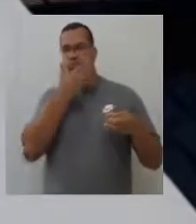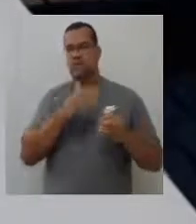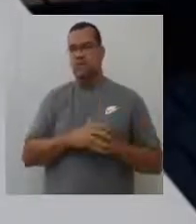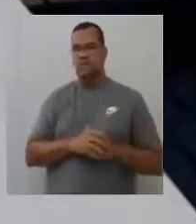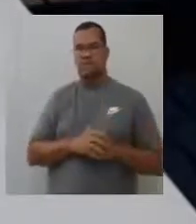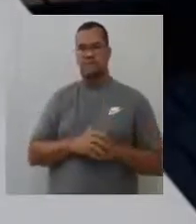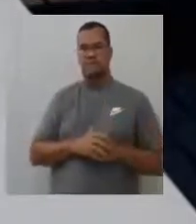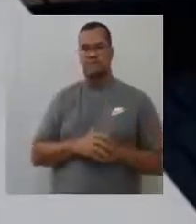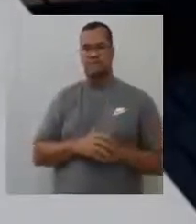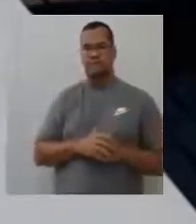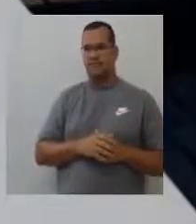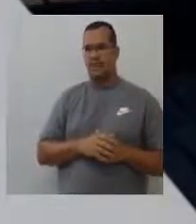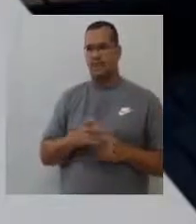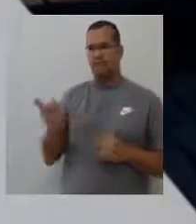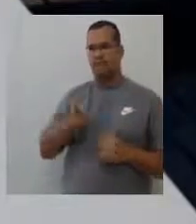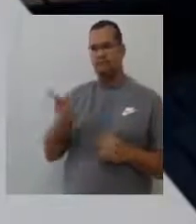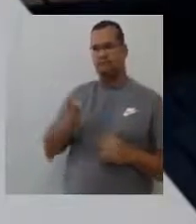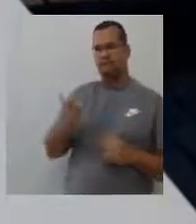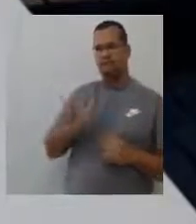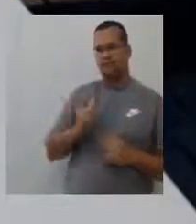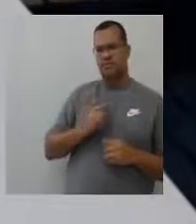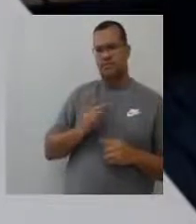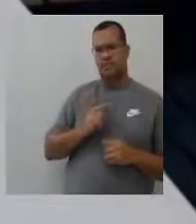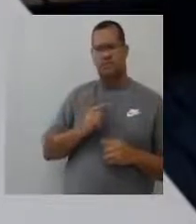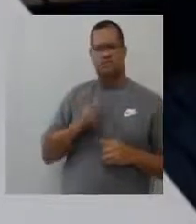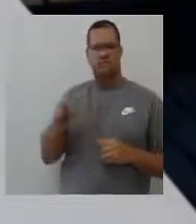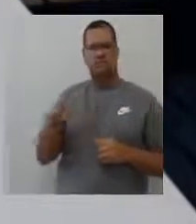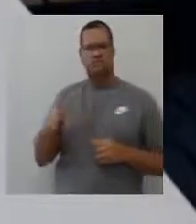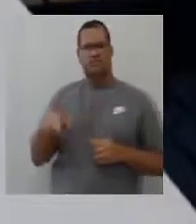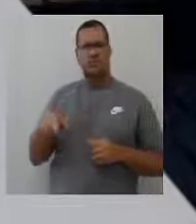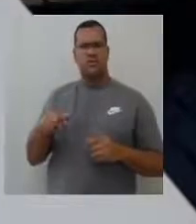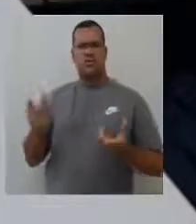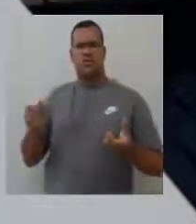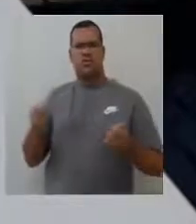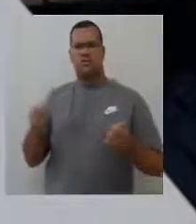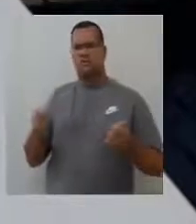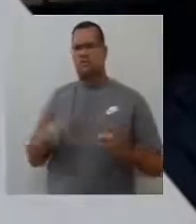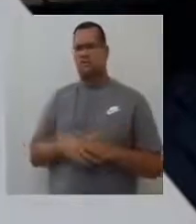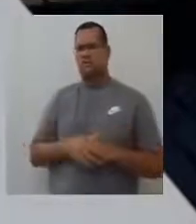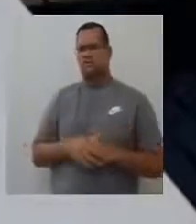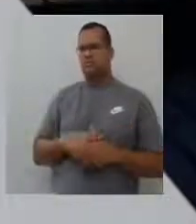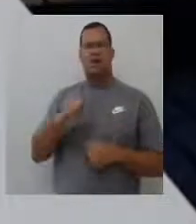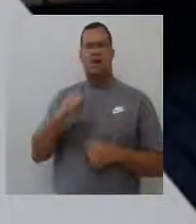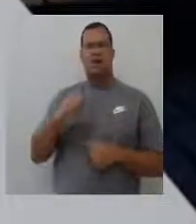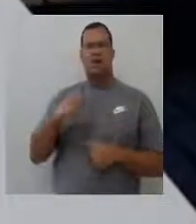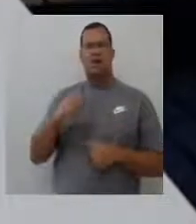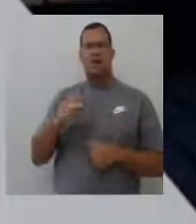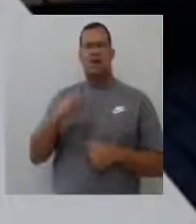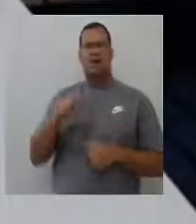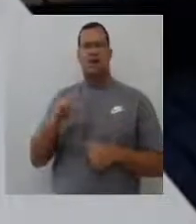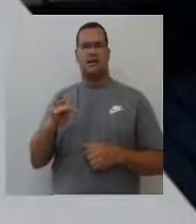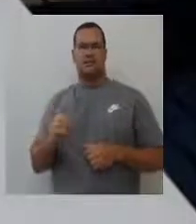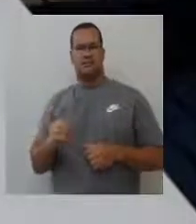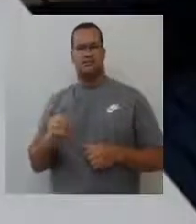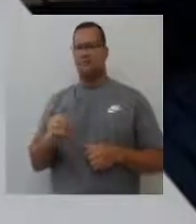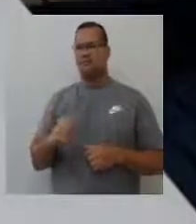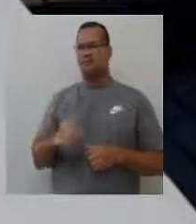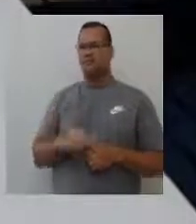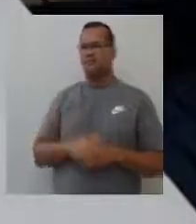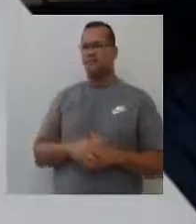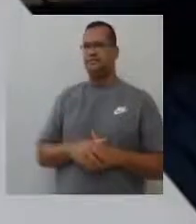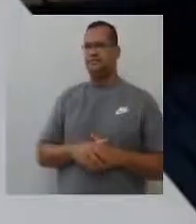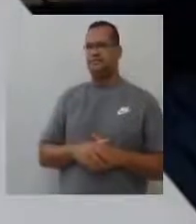temos aqui um aparato, tá? Esse aparato é um aparato aqui, que nós fizemos está ligado